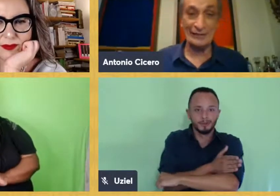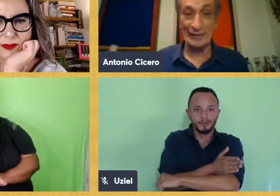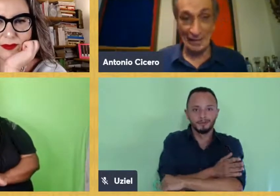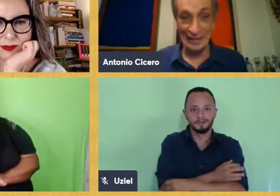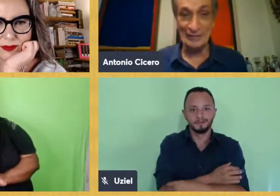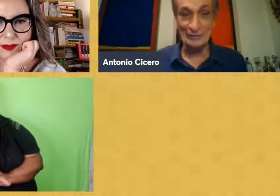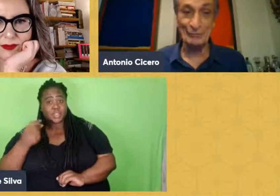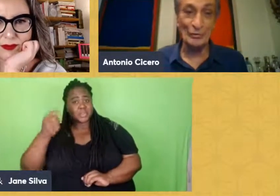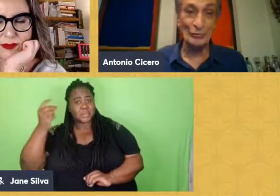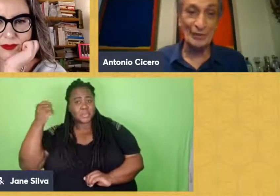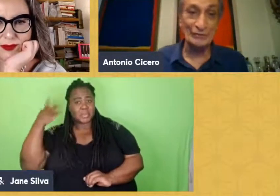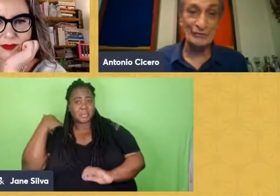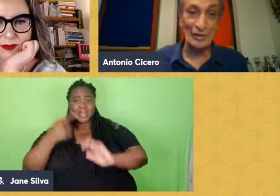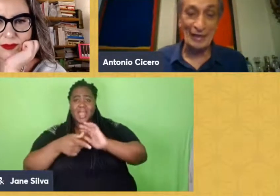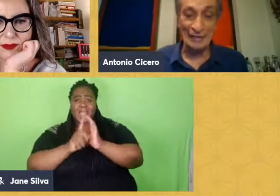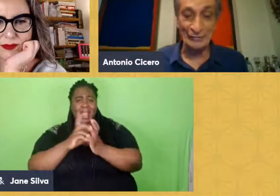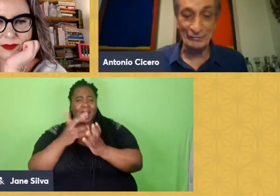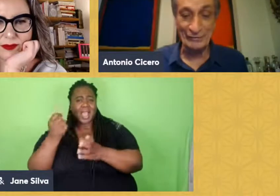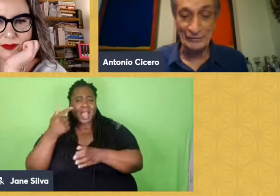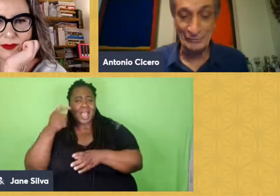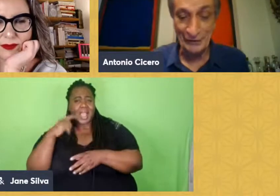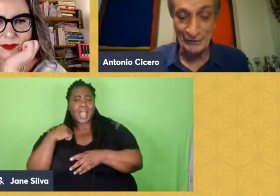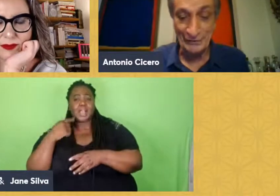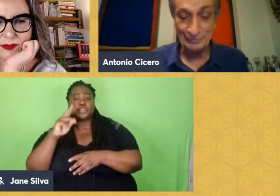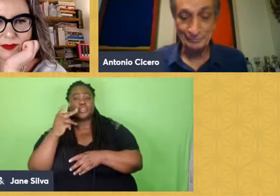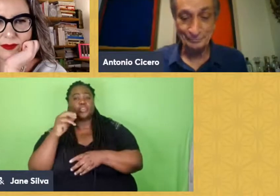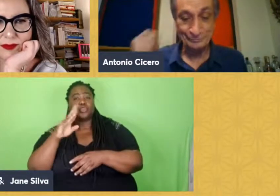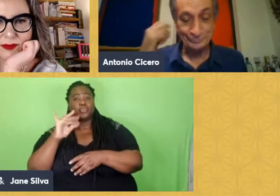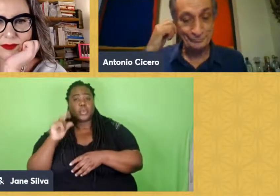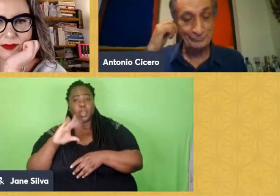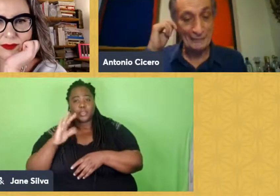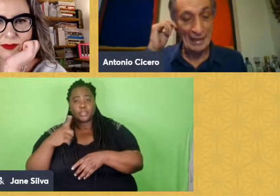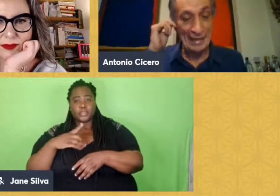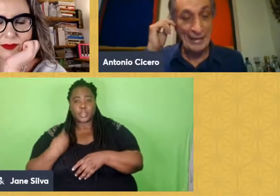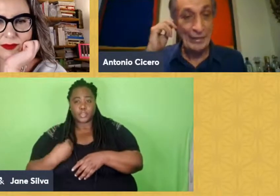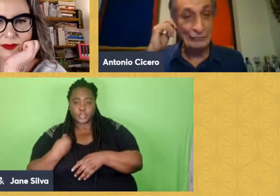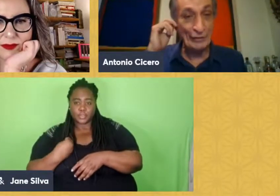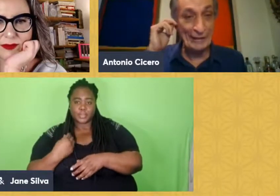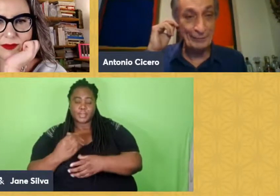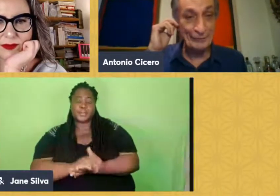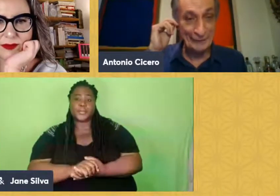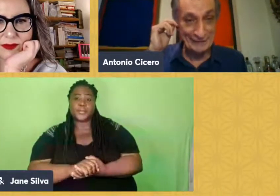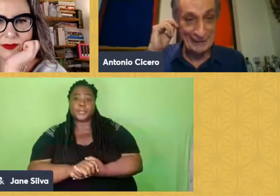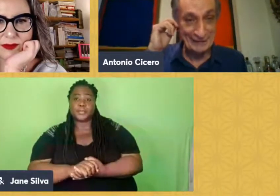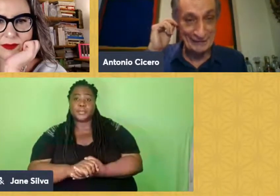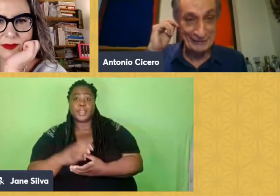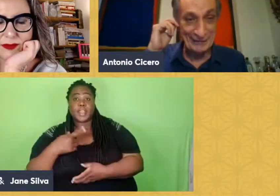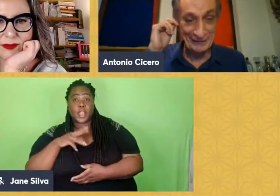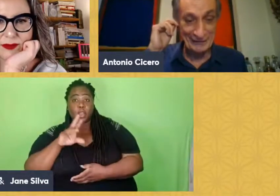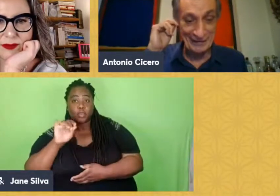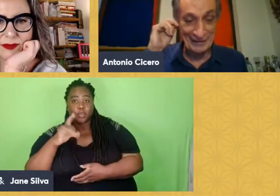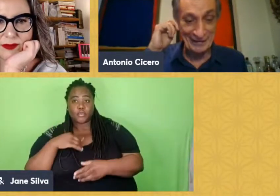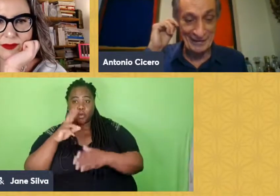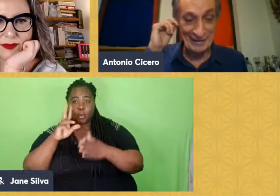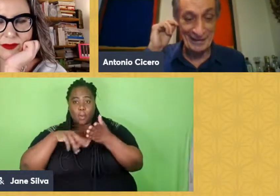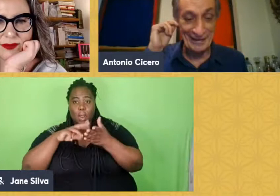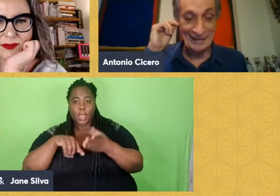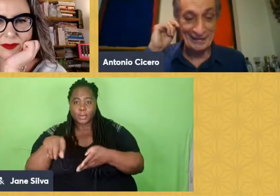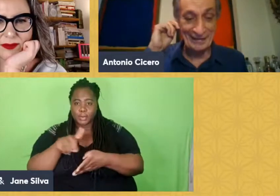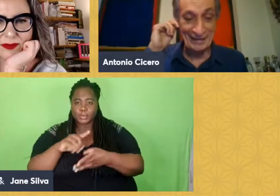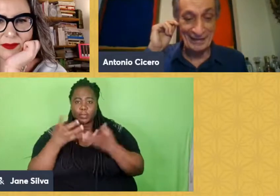la Lettre, muito antes de Horácio, evidentemente. Eu vou ler para vocês, eu quero ler